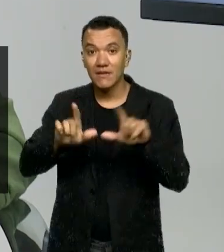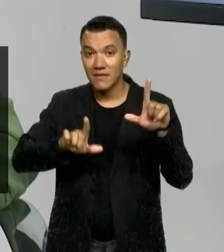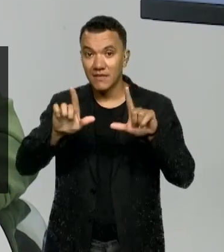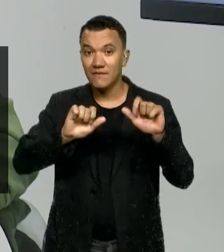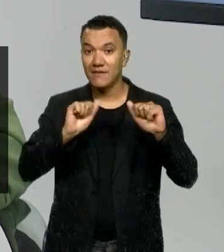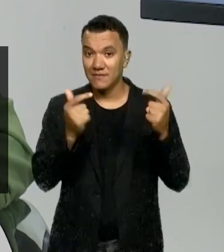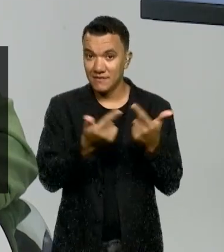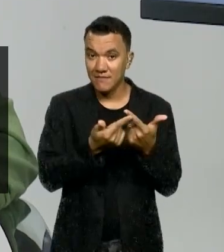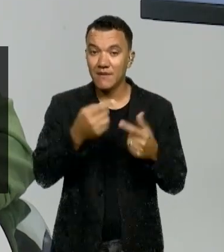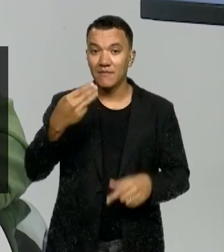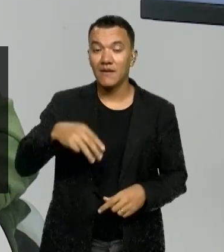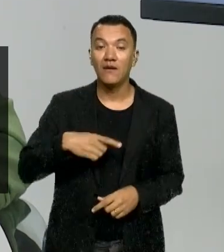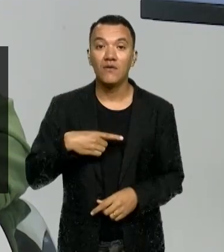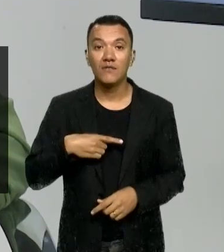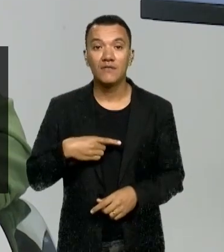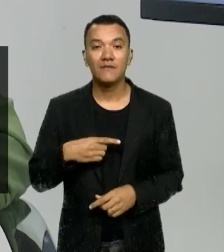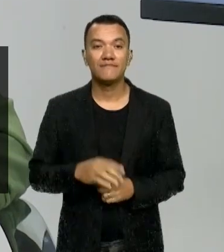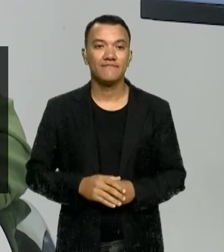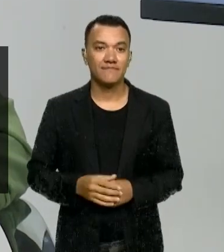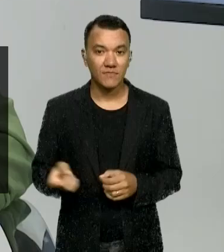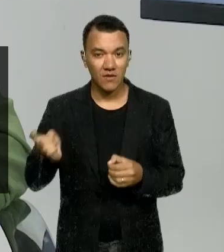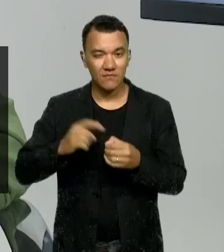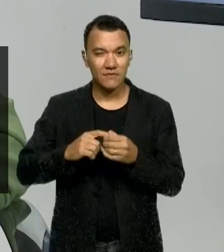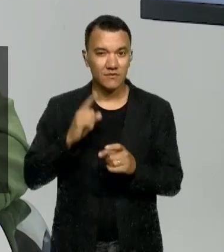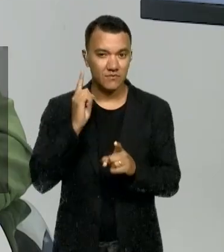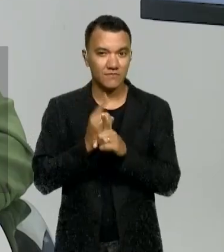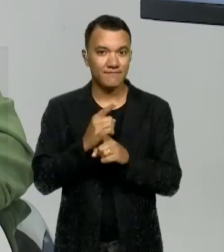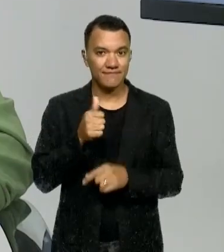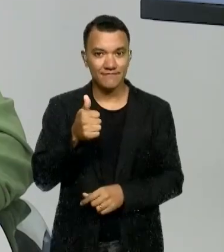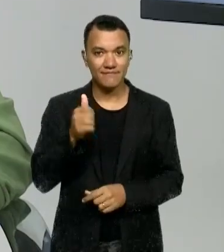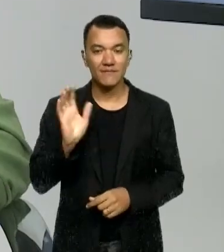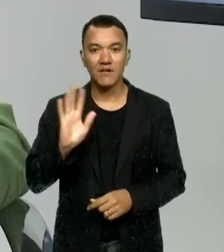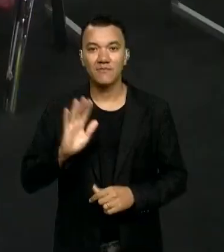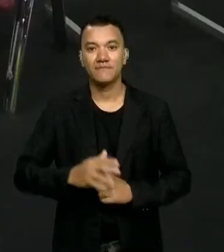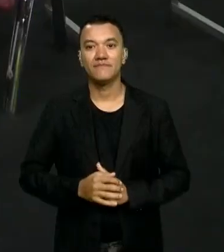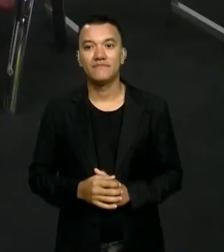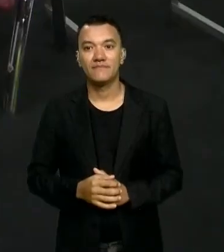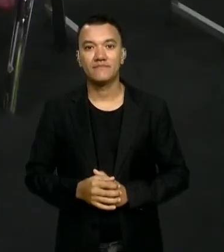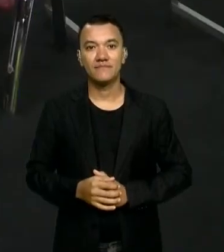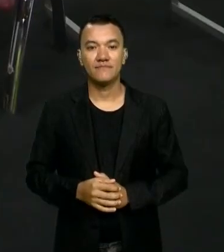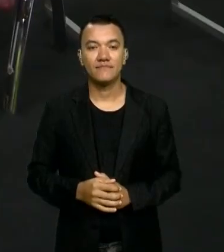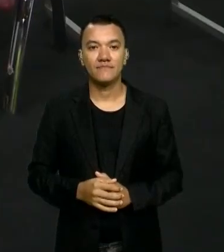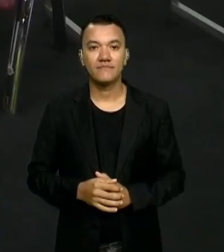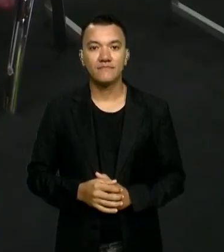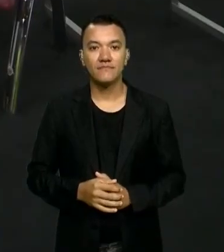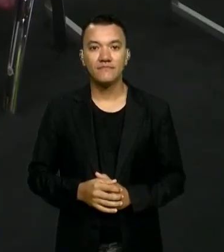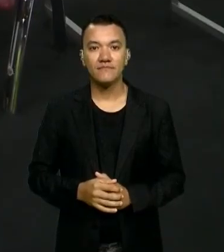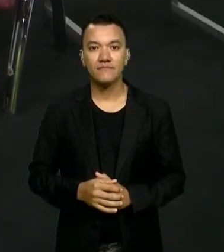Maranhão. Até o nosso próximo encontro.